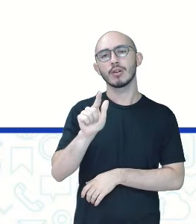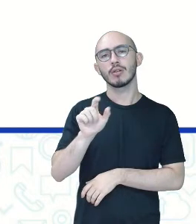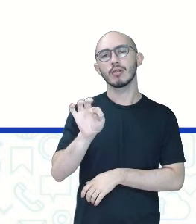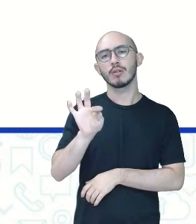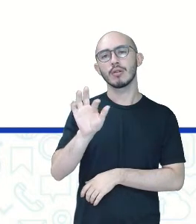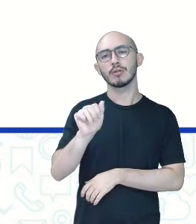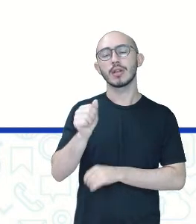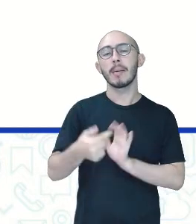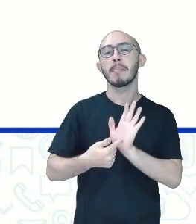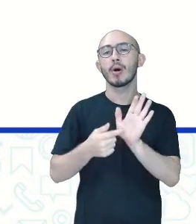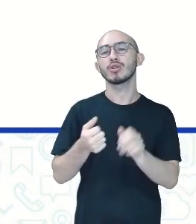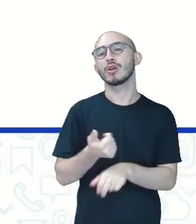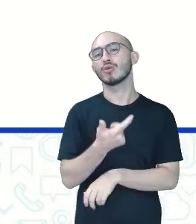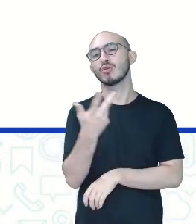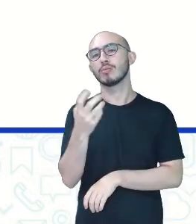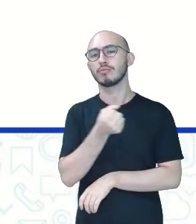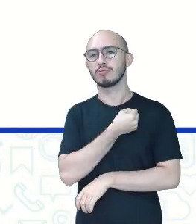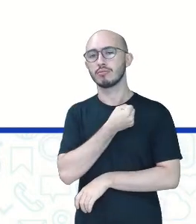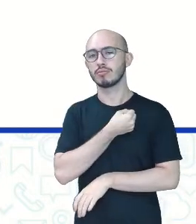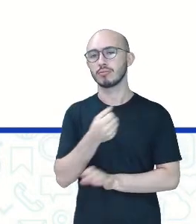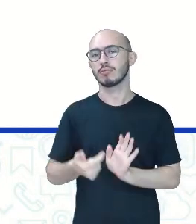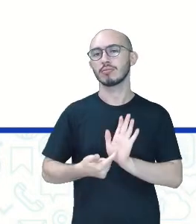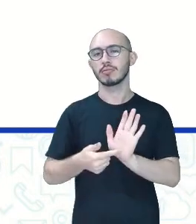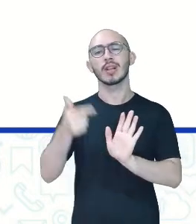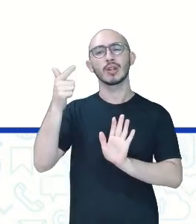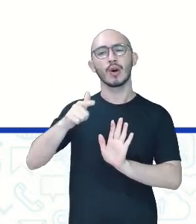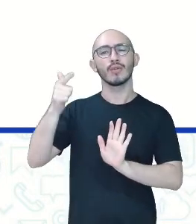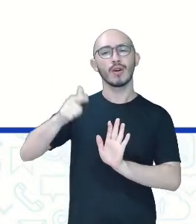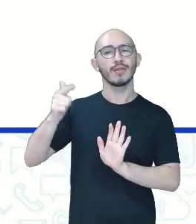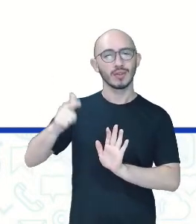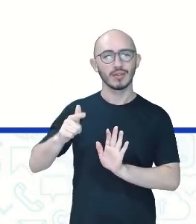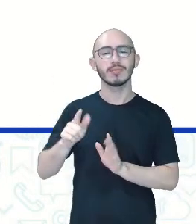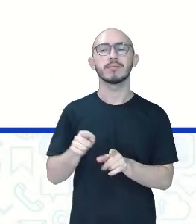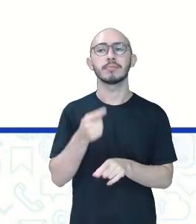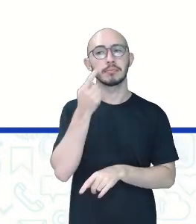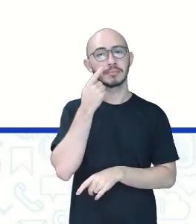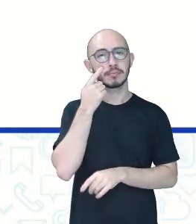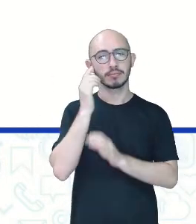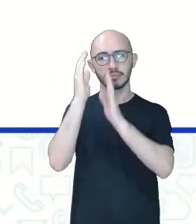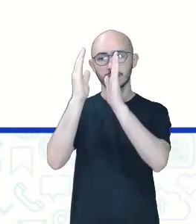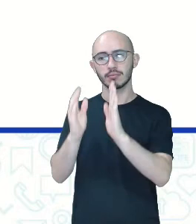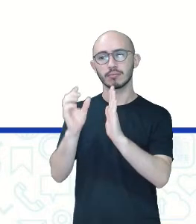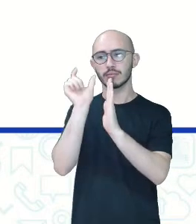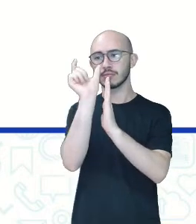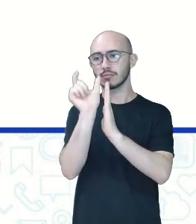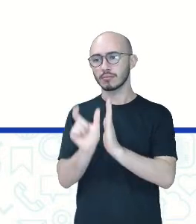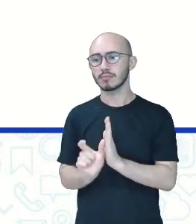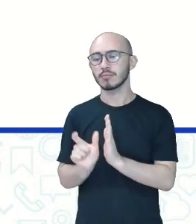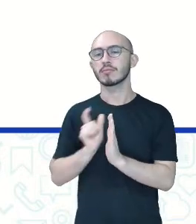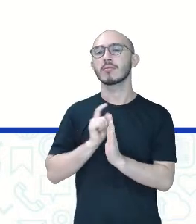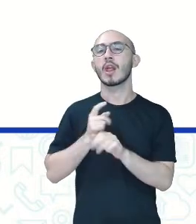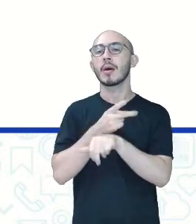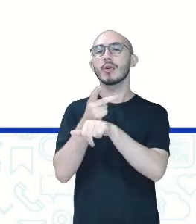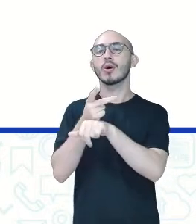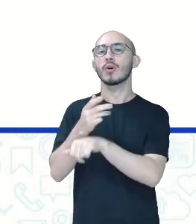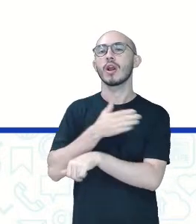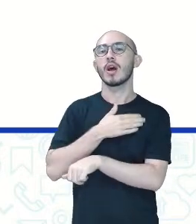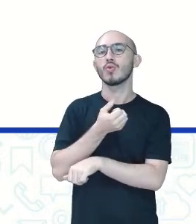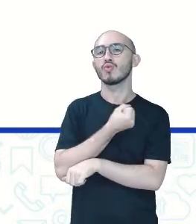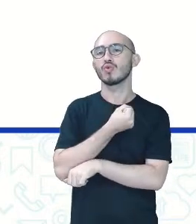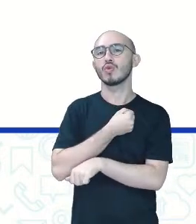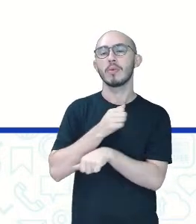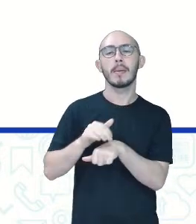é o número que apareceu mais vezes. Então você vai olhar para a coluna da frequência absoluta e vai procurar qual é o maior